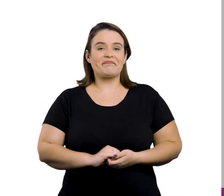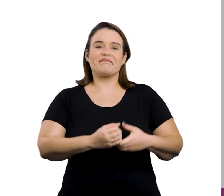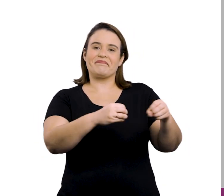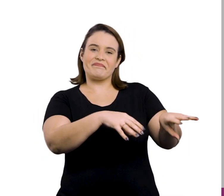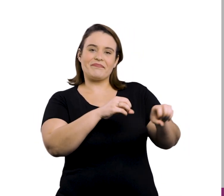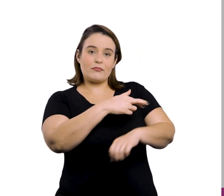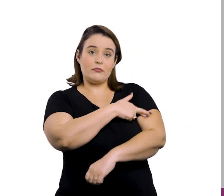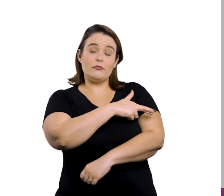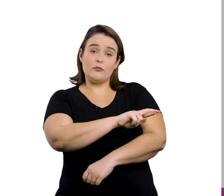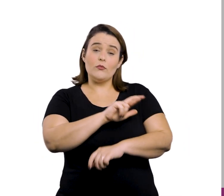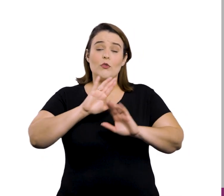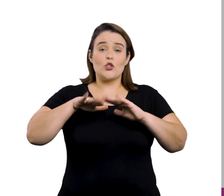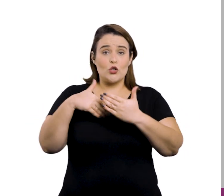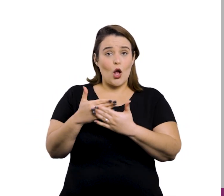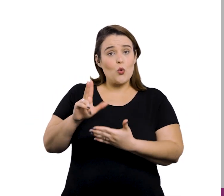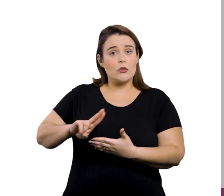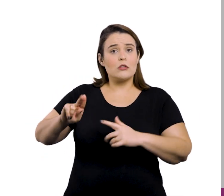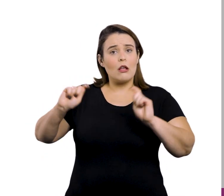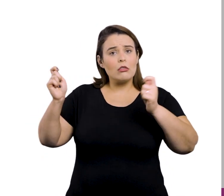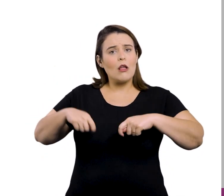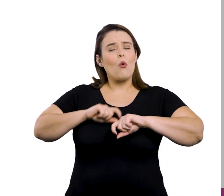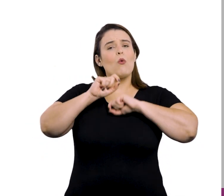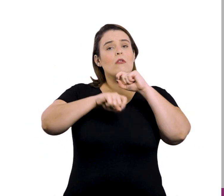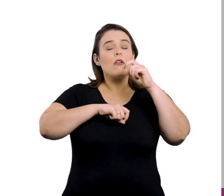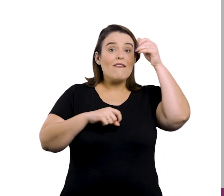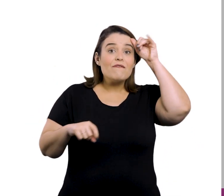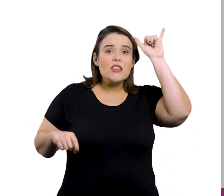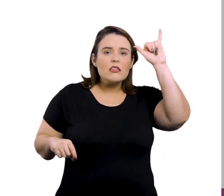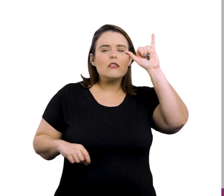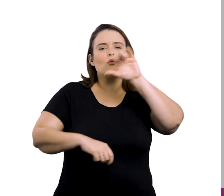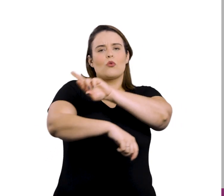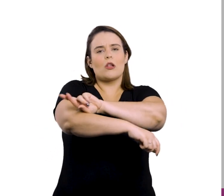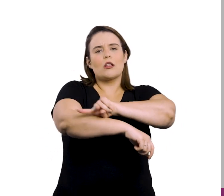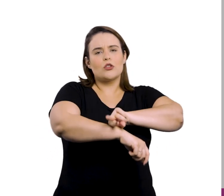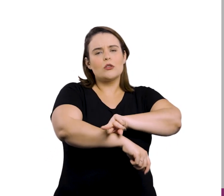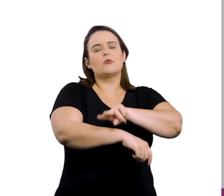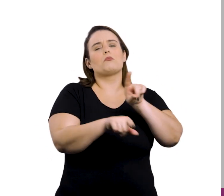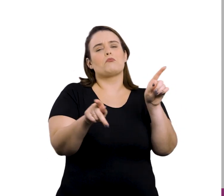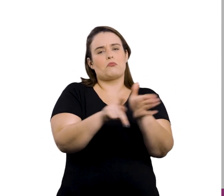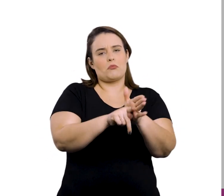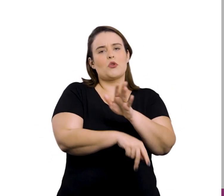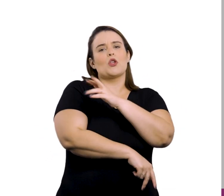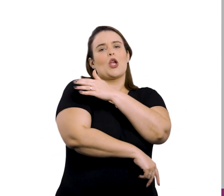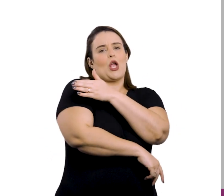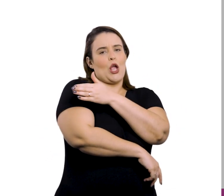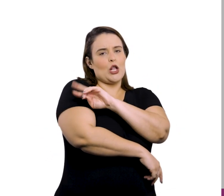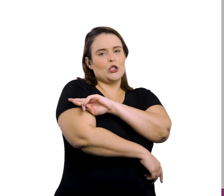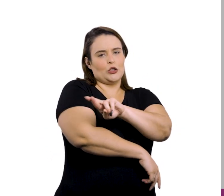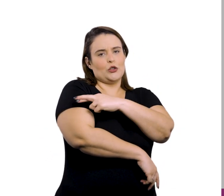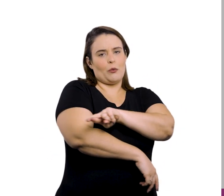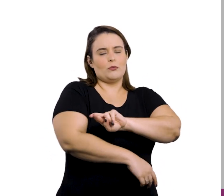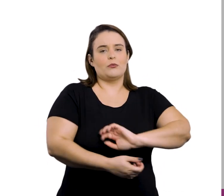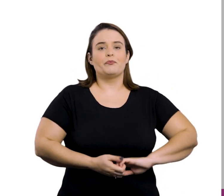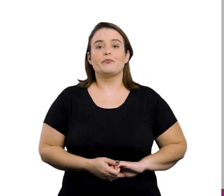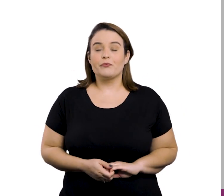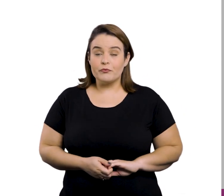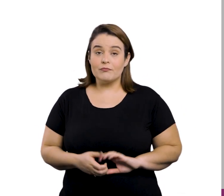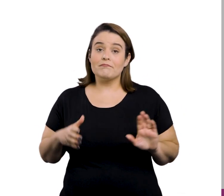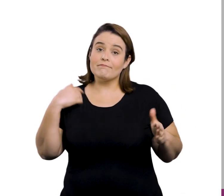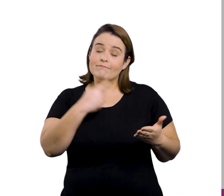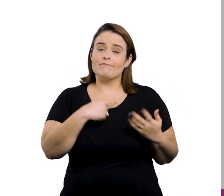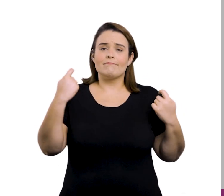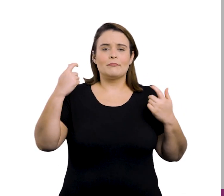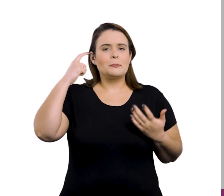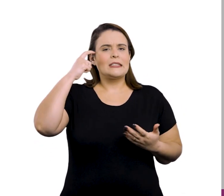pode ser utilizado pelas escolas para combater o racismo religioso. Nossa tarefa é pensar como iremos lidar